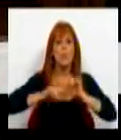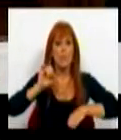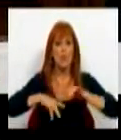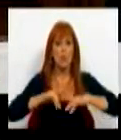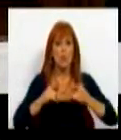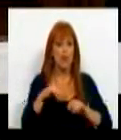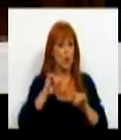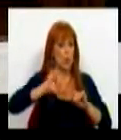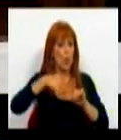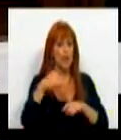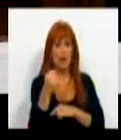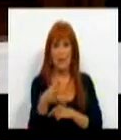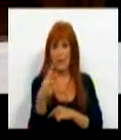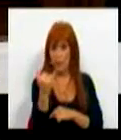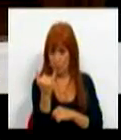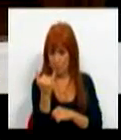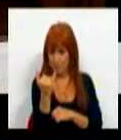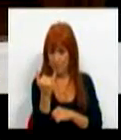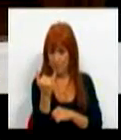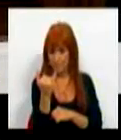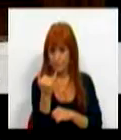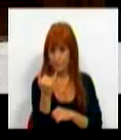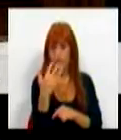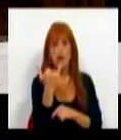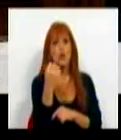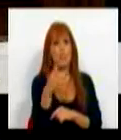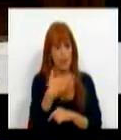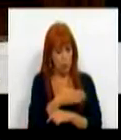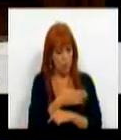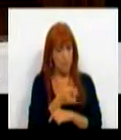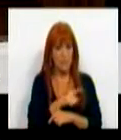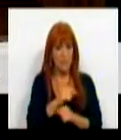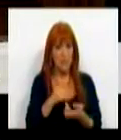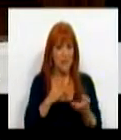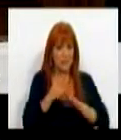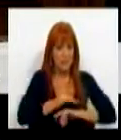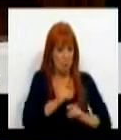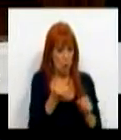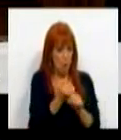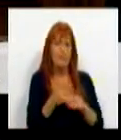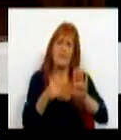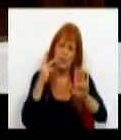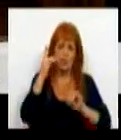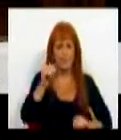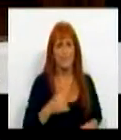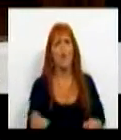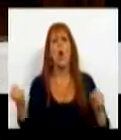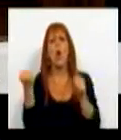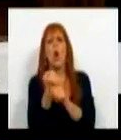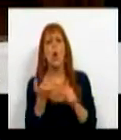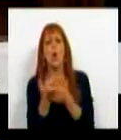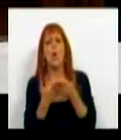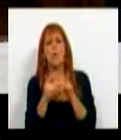aconteceu em 2012 e 2011 foi através dessas operações. Vamos lá ver,